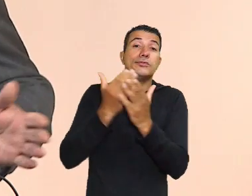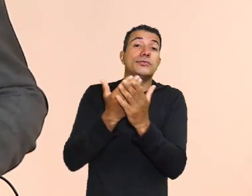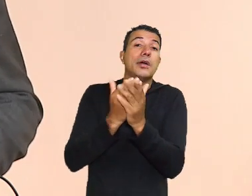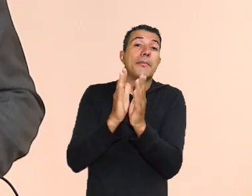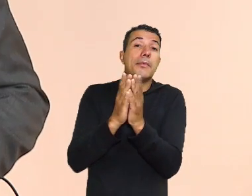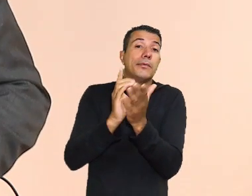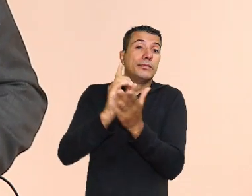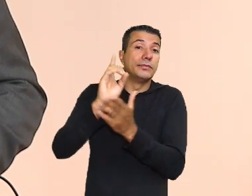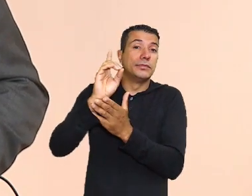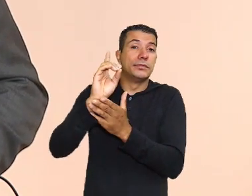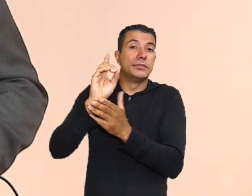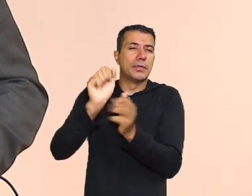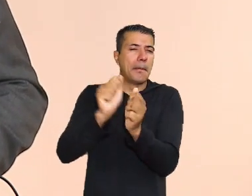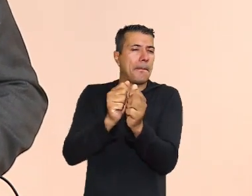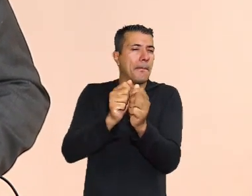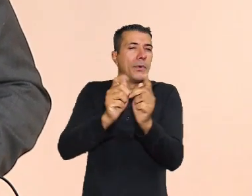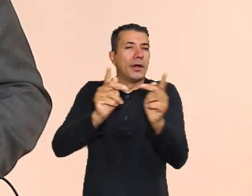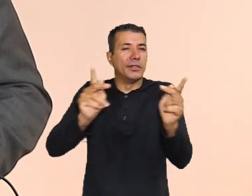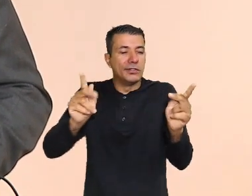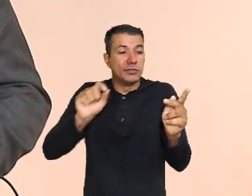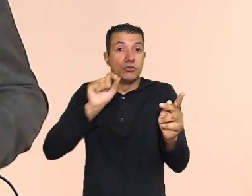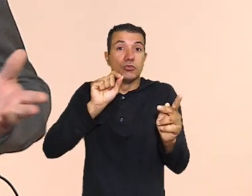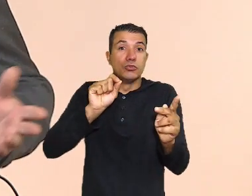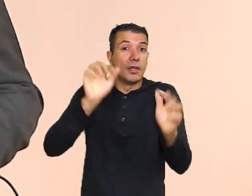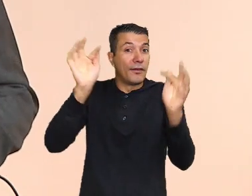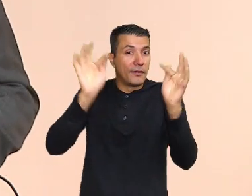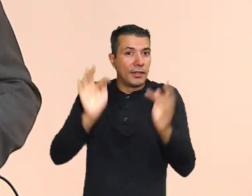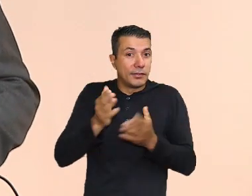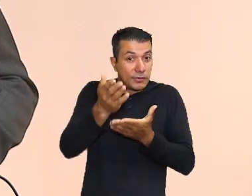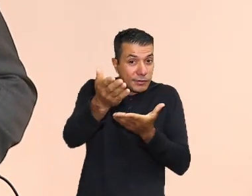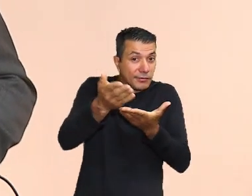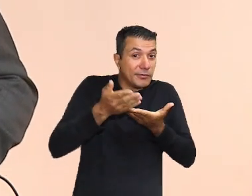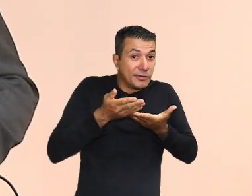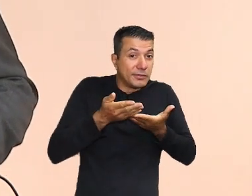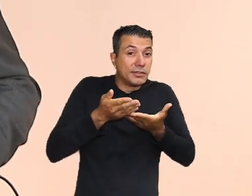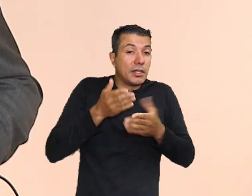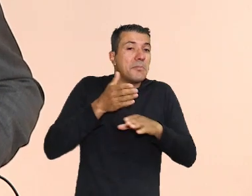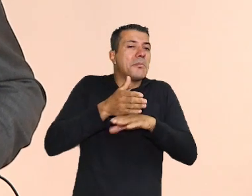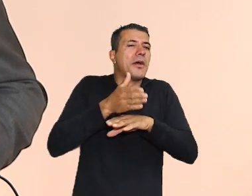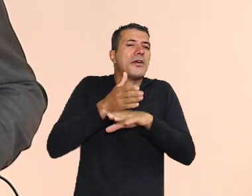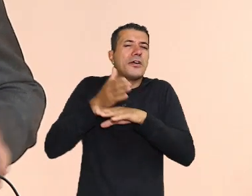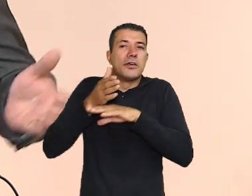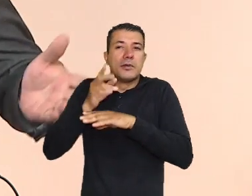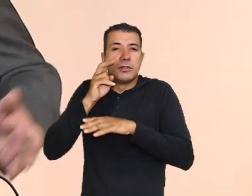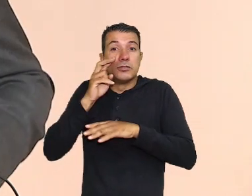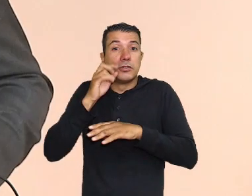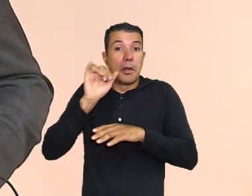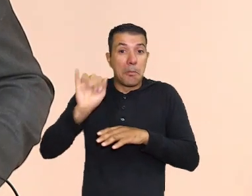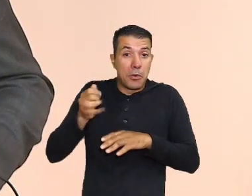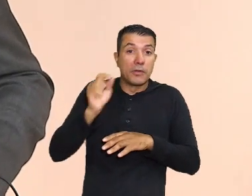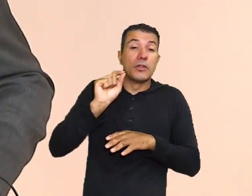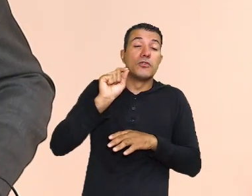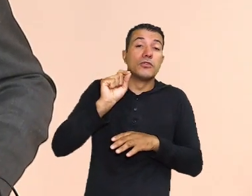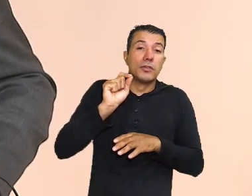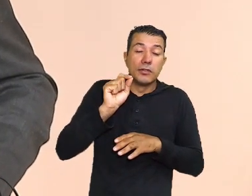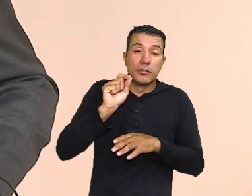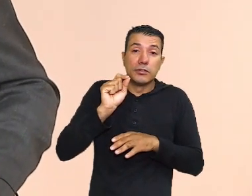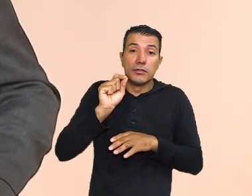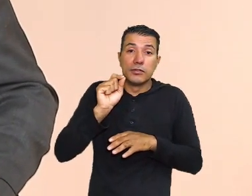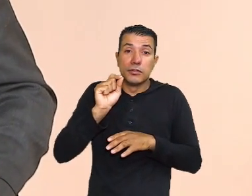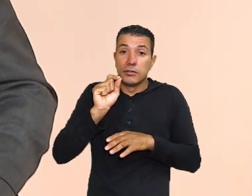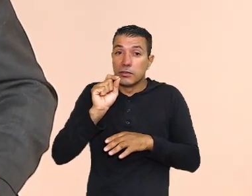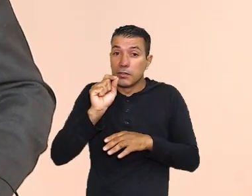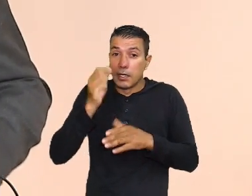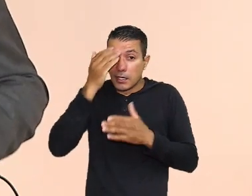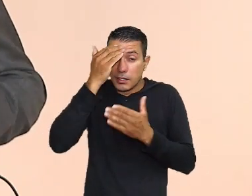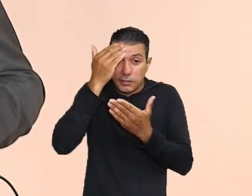em especial o livro do Apocalipse. Eu estou muito feliz porque você está participando conosco. Quero aproveitar, já foi mencionado, mas quero aproveitar e